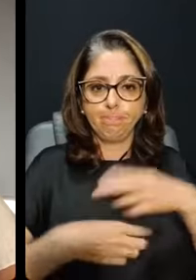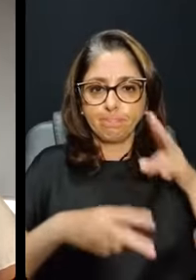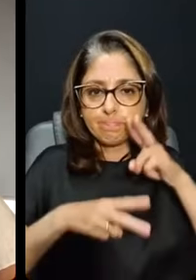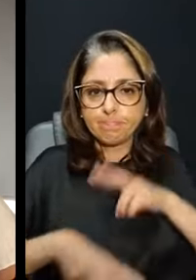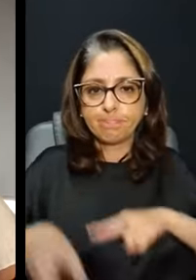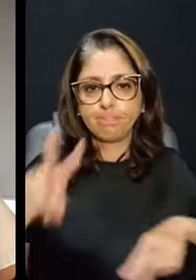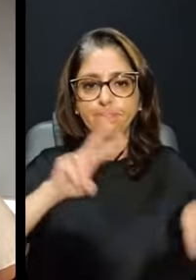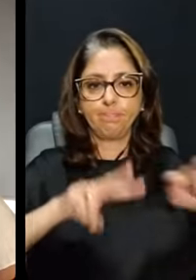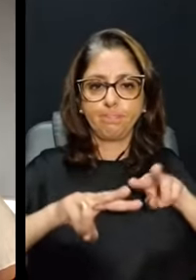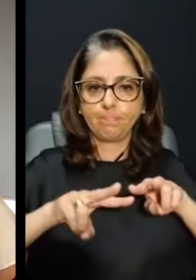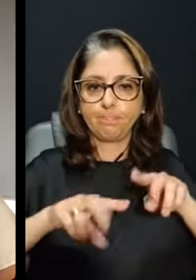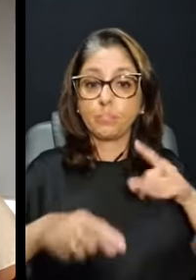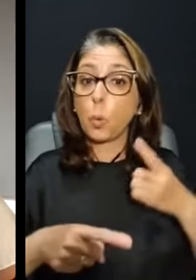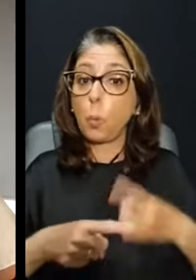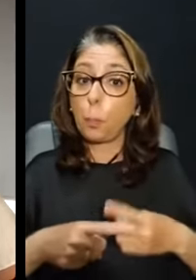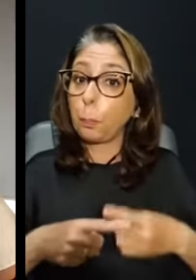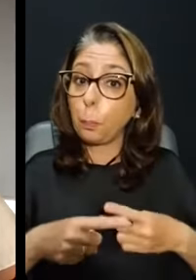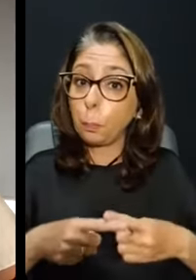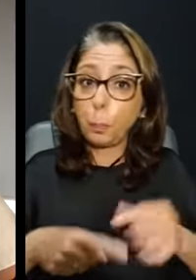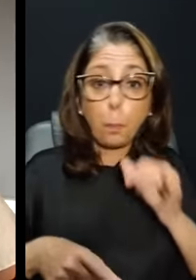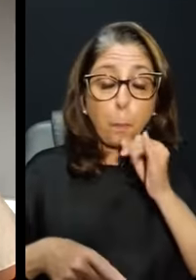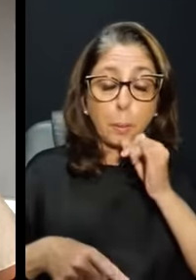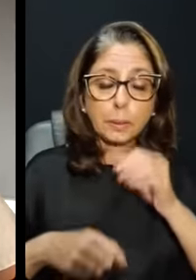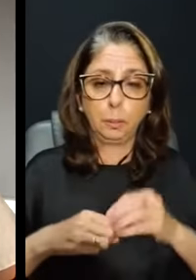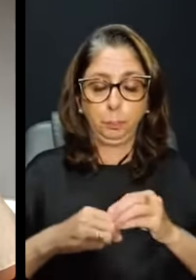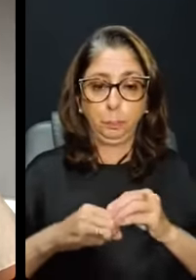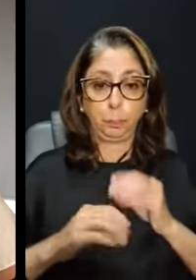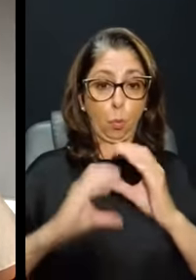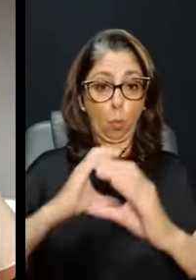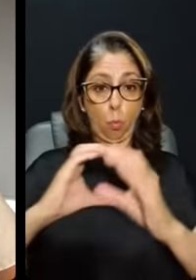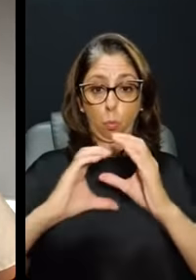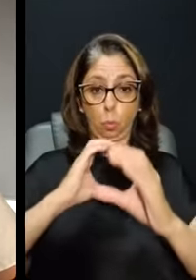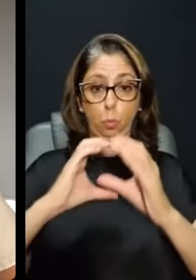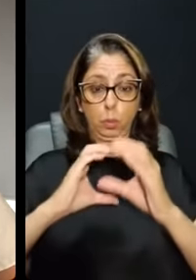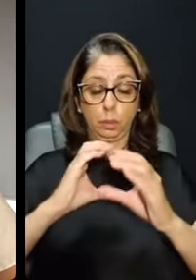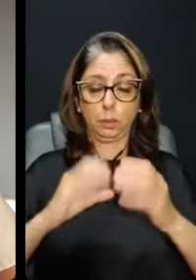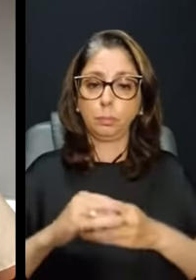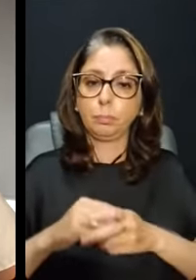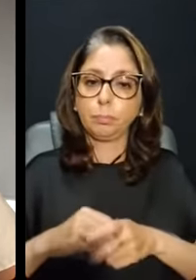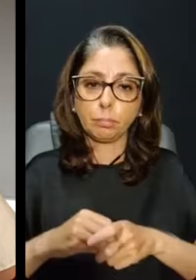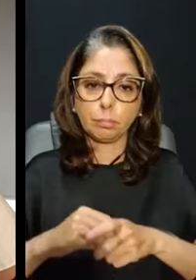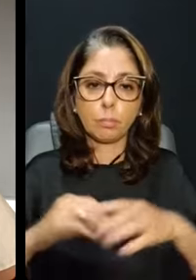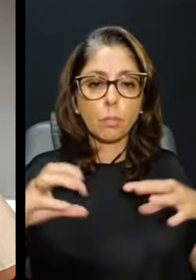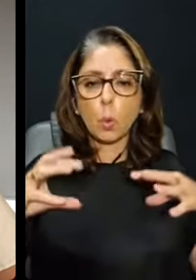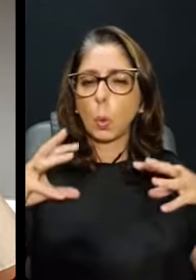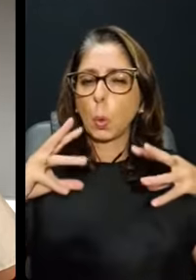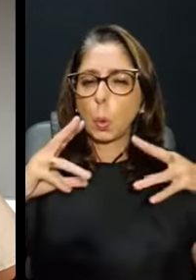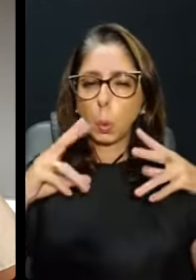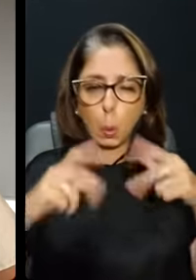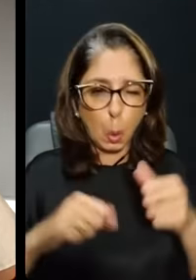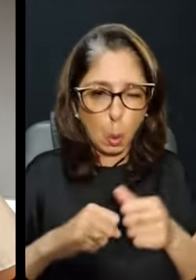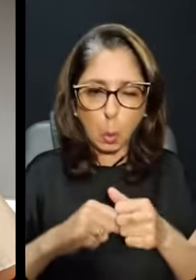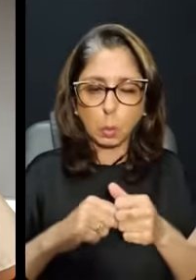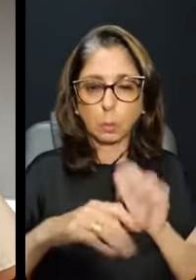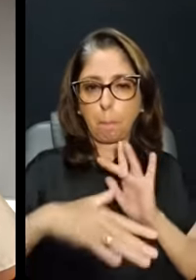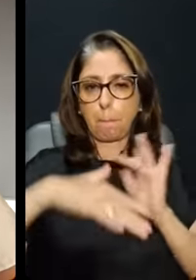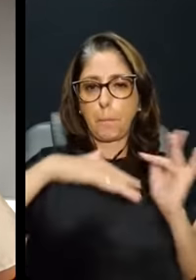interlocutor. E quando a gente fala, por exemplo, de comunicação, né, estamos todos na rede social, estou falando com